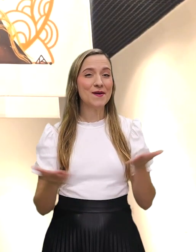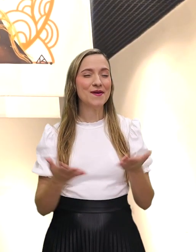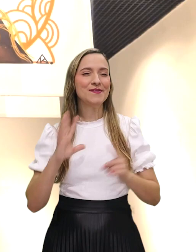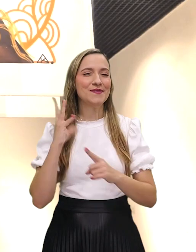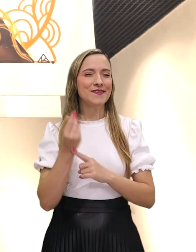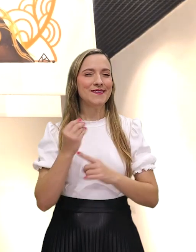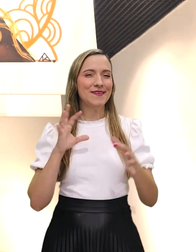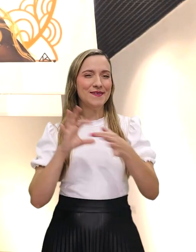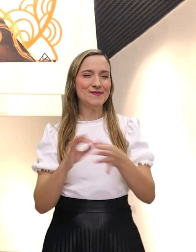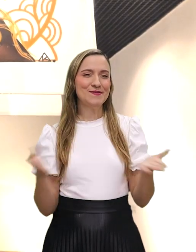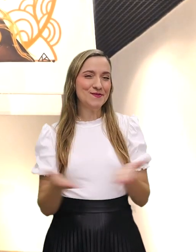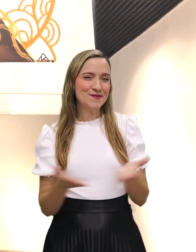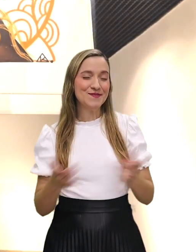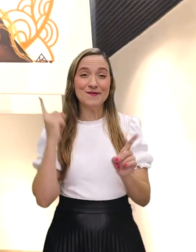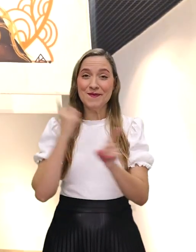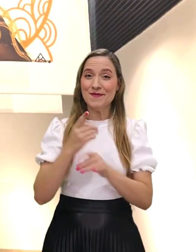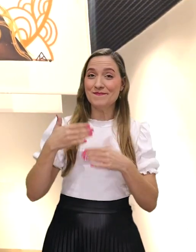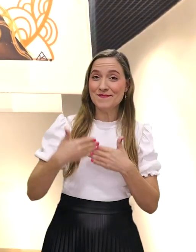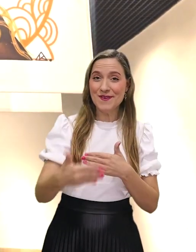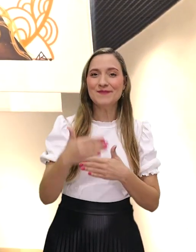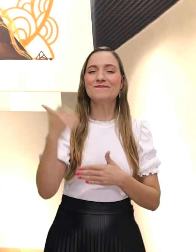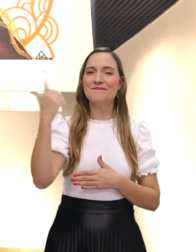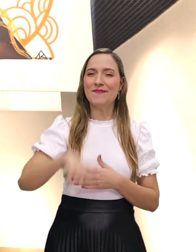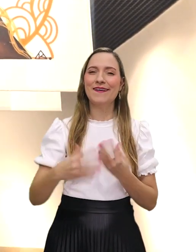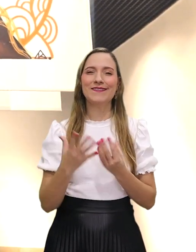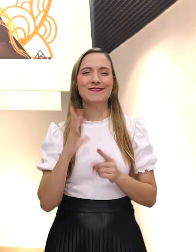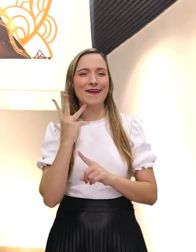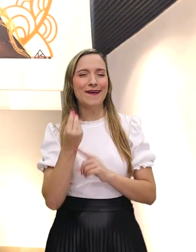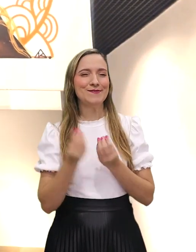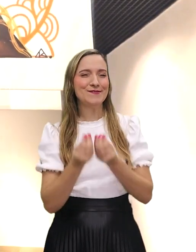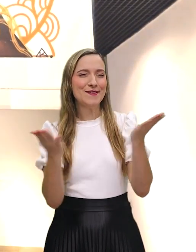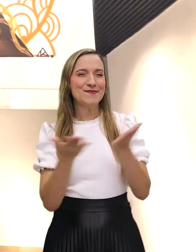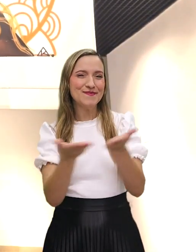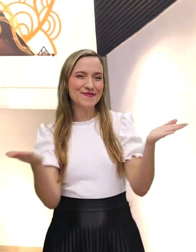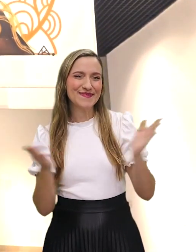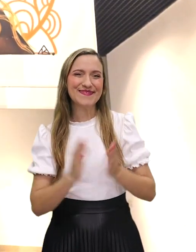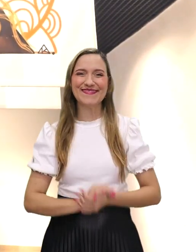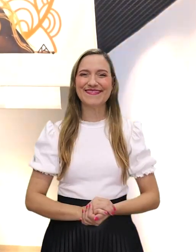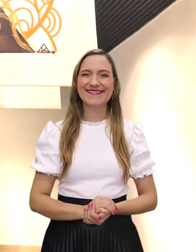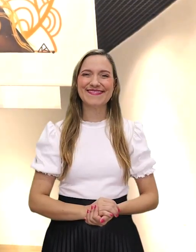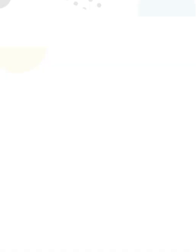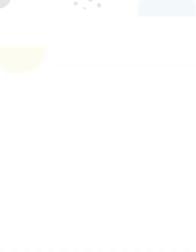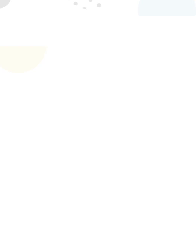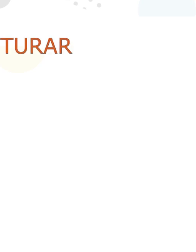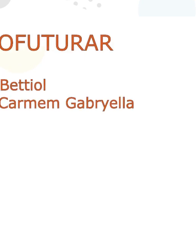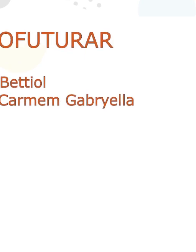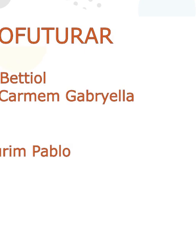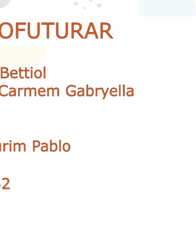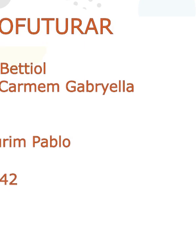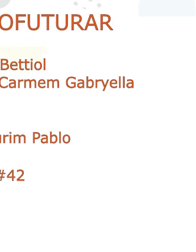E esse foi o Conectarte de hoje. Até o nosso próximo programa, com muita arte para vocês.